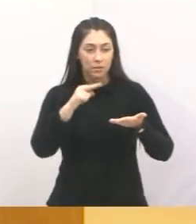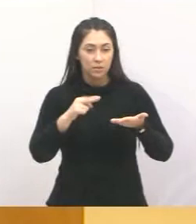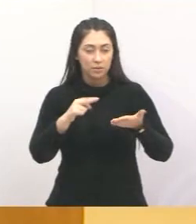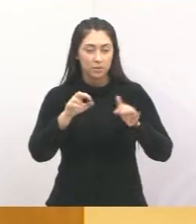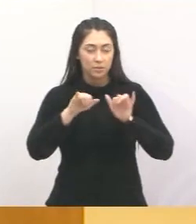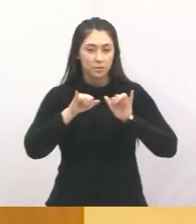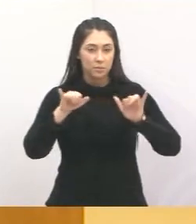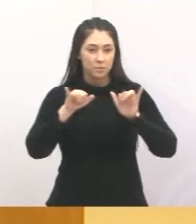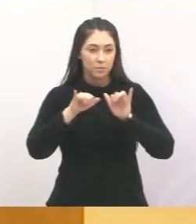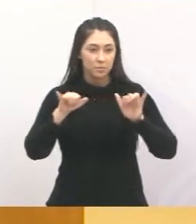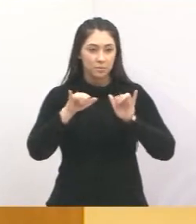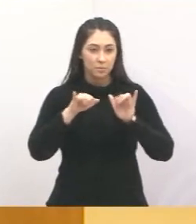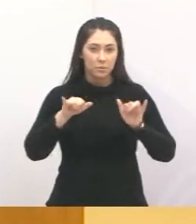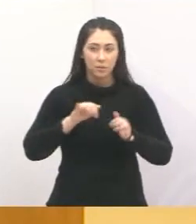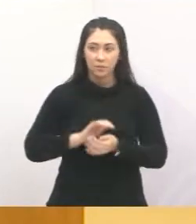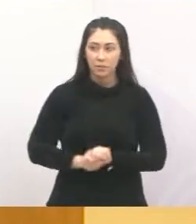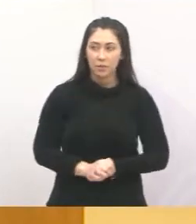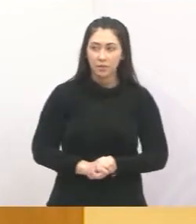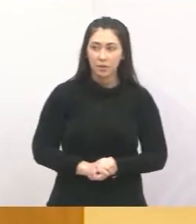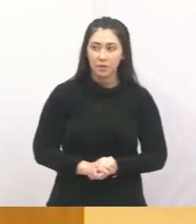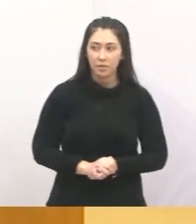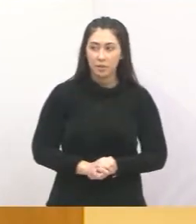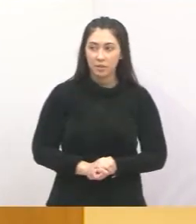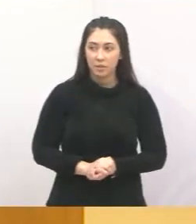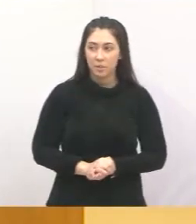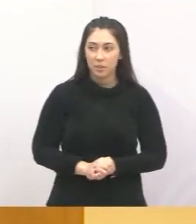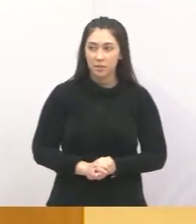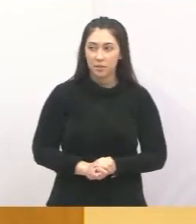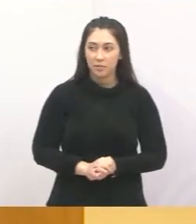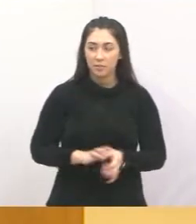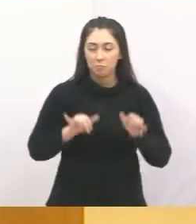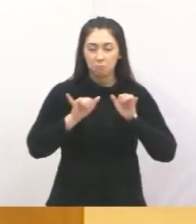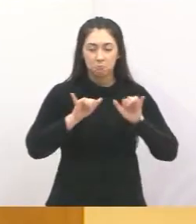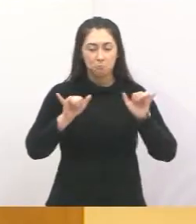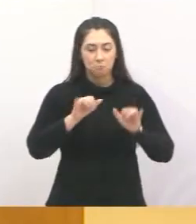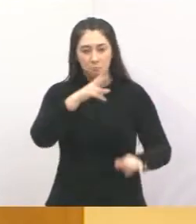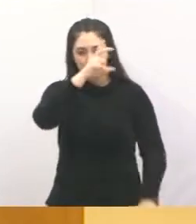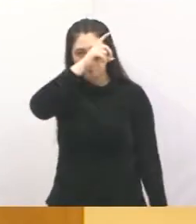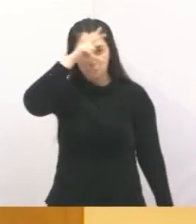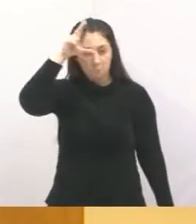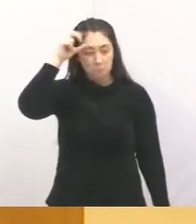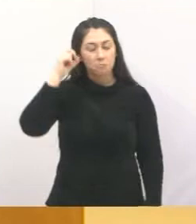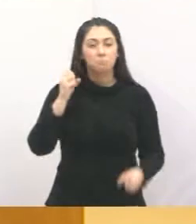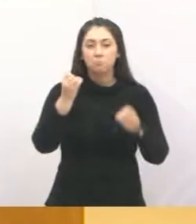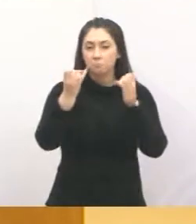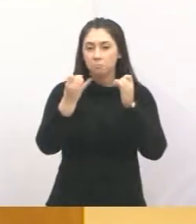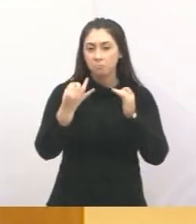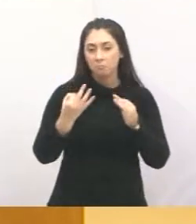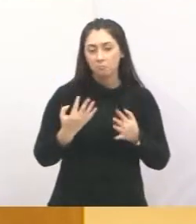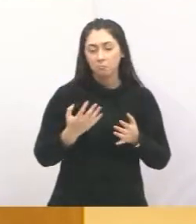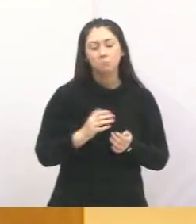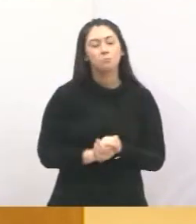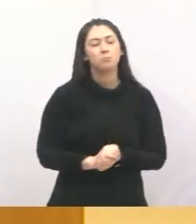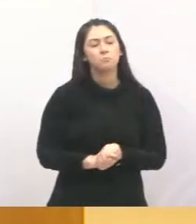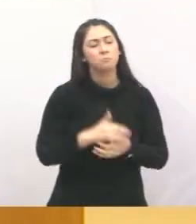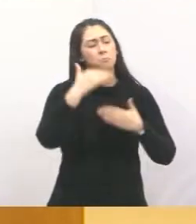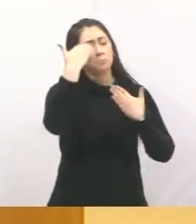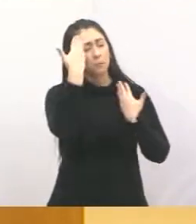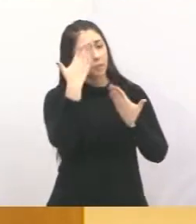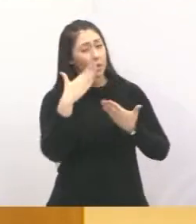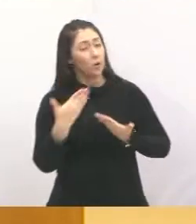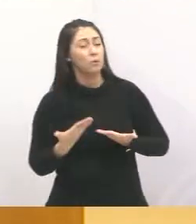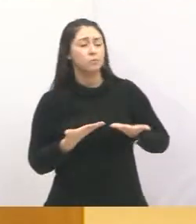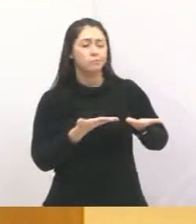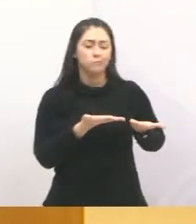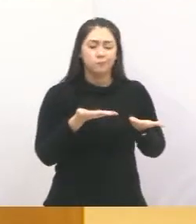mensagem do prefeito. A mensagem diz o seguinte: tenho a honra de submeter